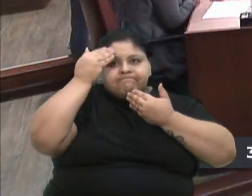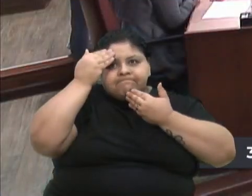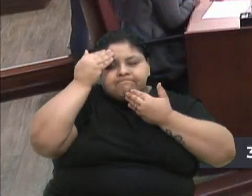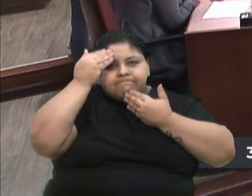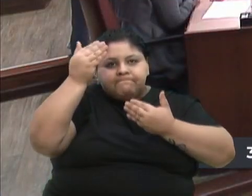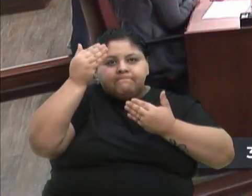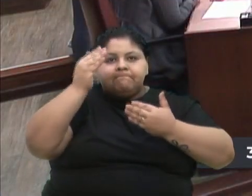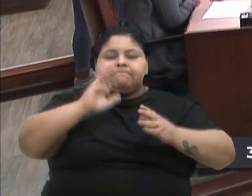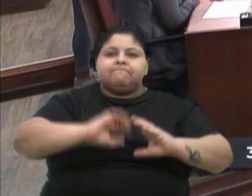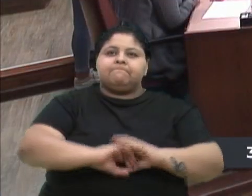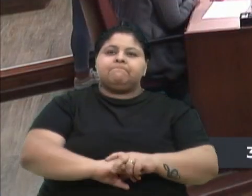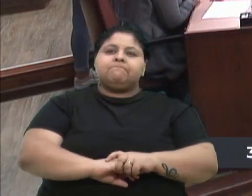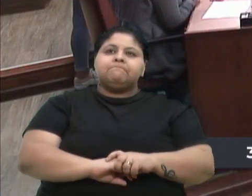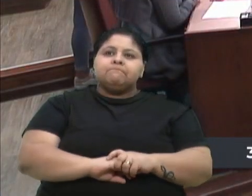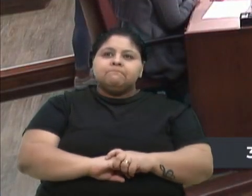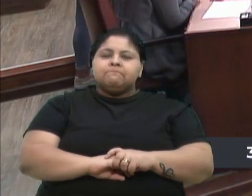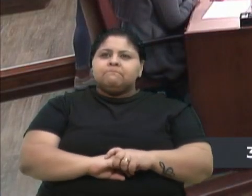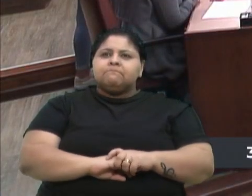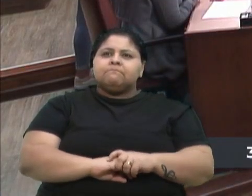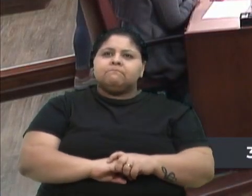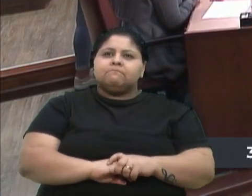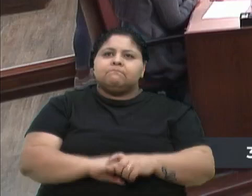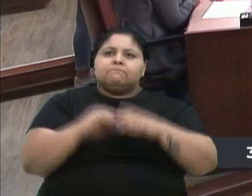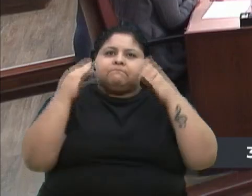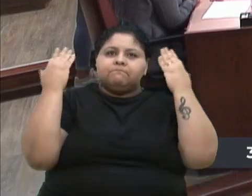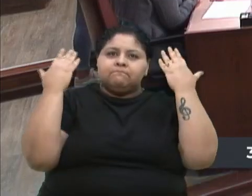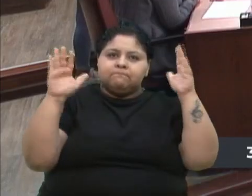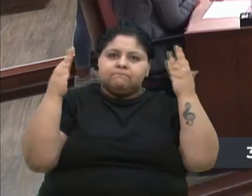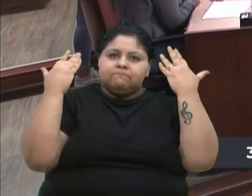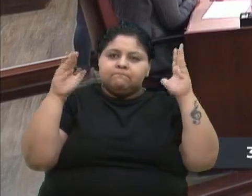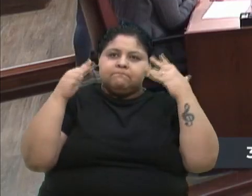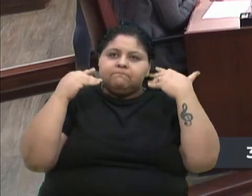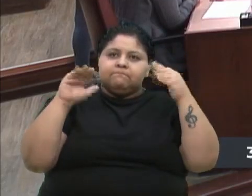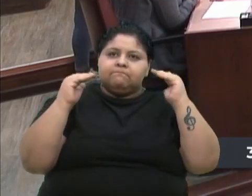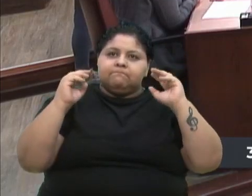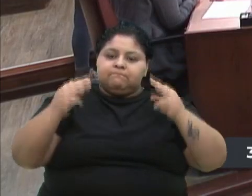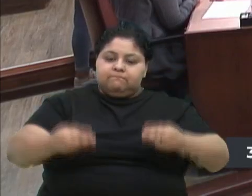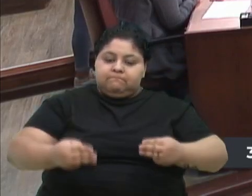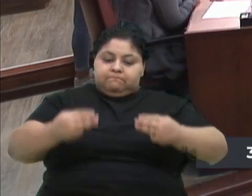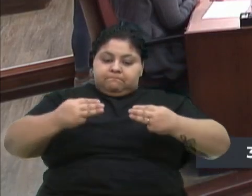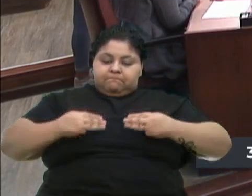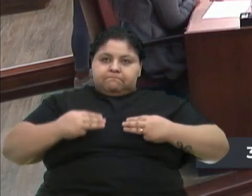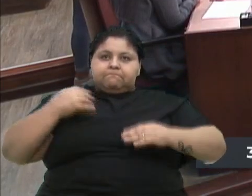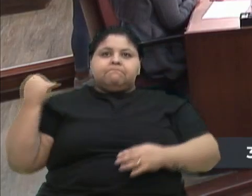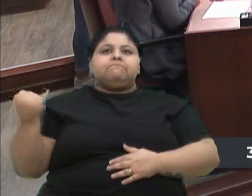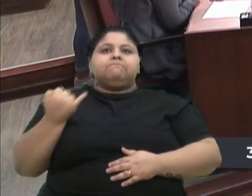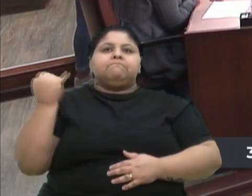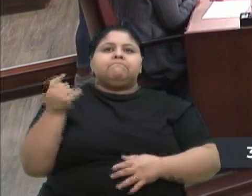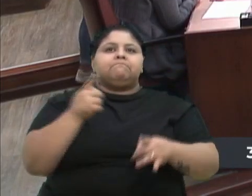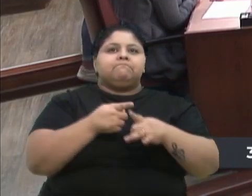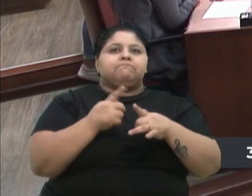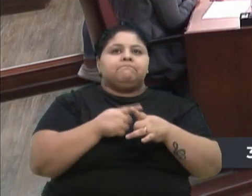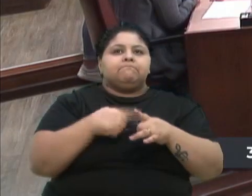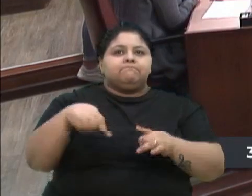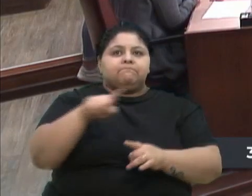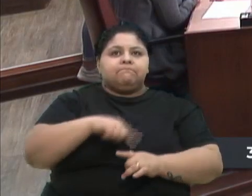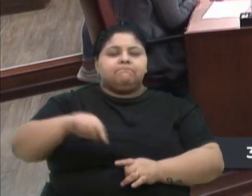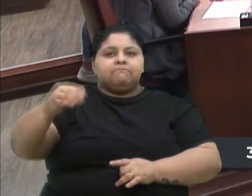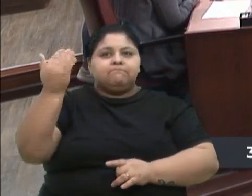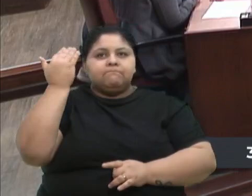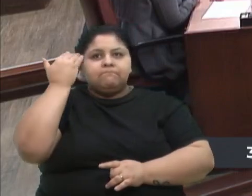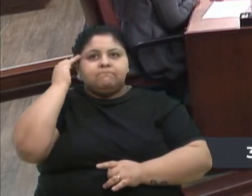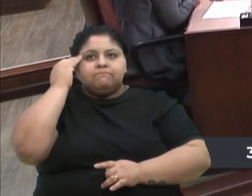vereador Bortola. Parabenizar por essa moção importante, porque nós sabemos o trabalho